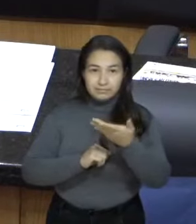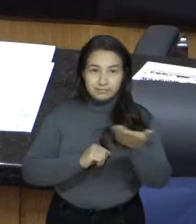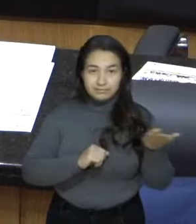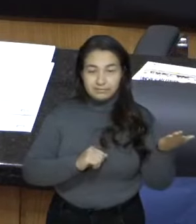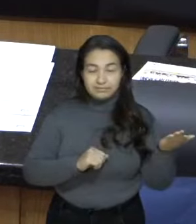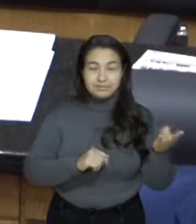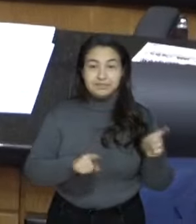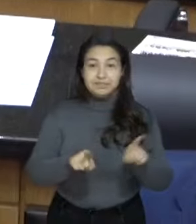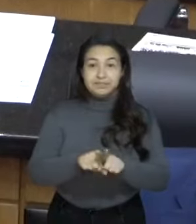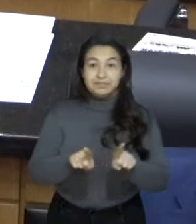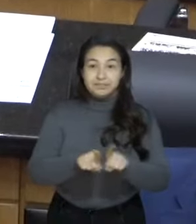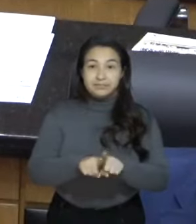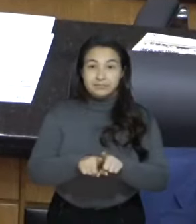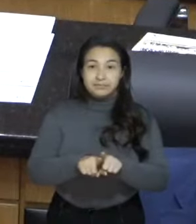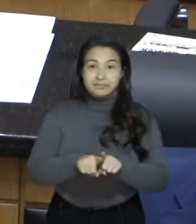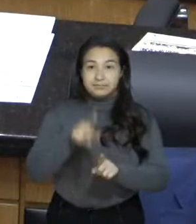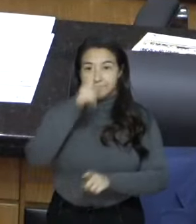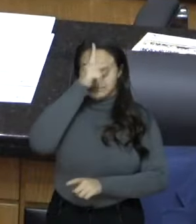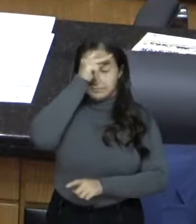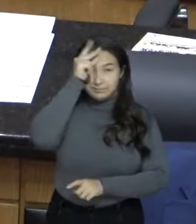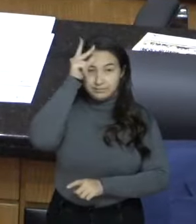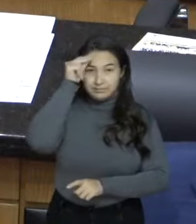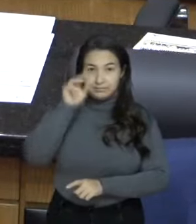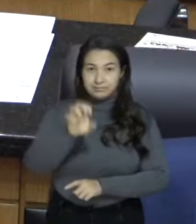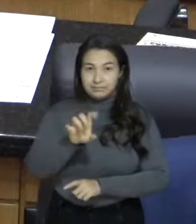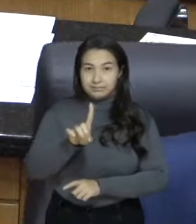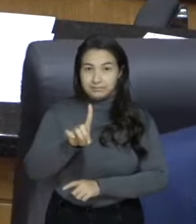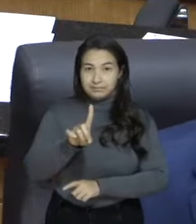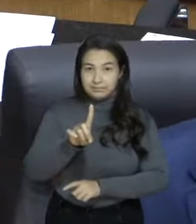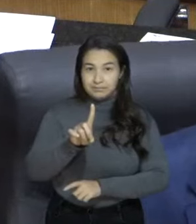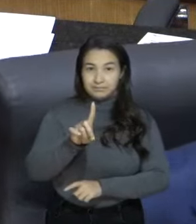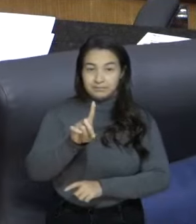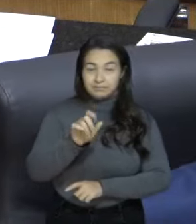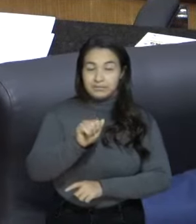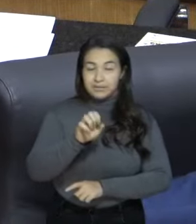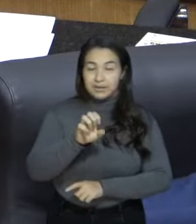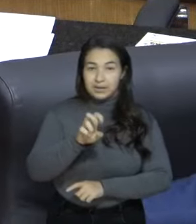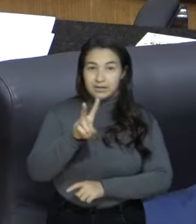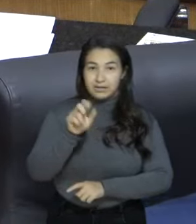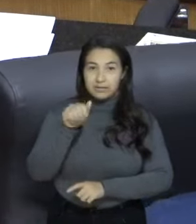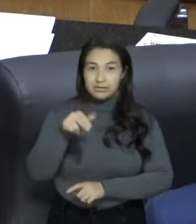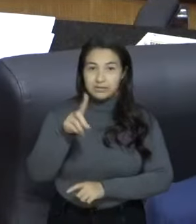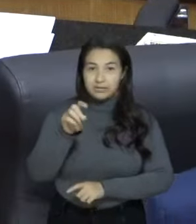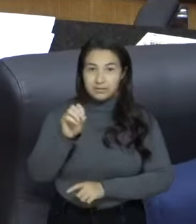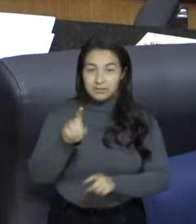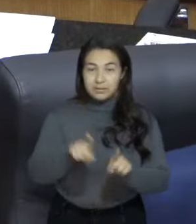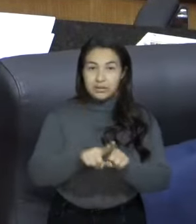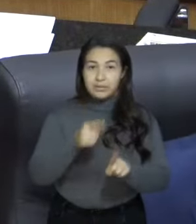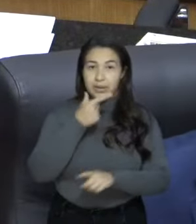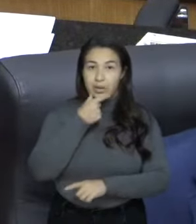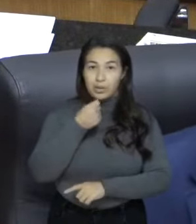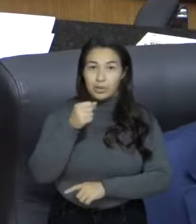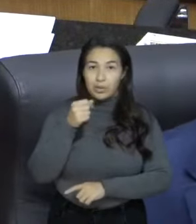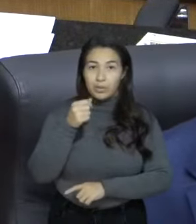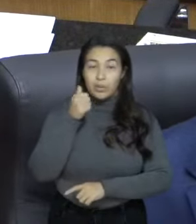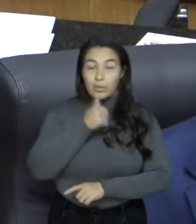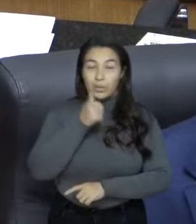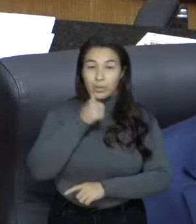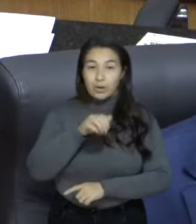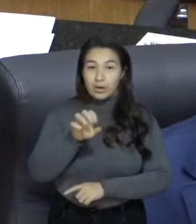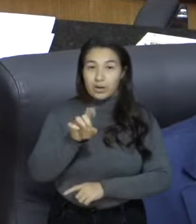muito especial ao prefeito Evando scaini a nossa rainha Eduarda também é o vice-prefeito Carlos